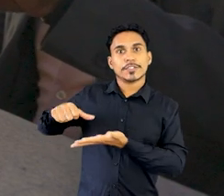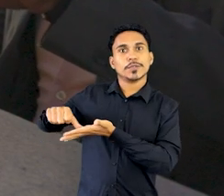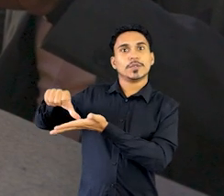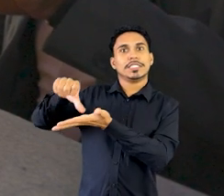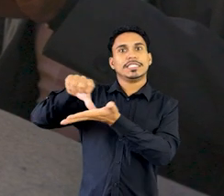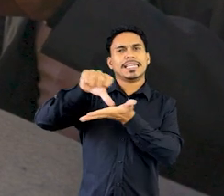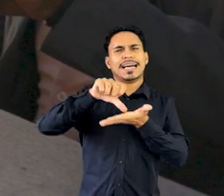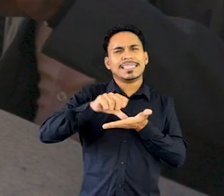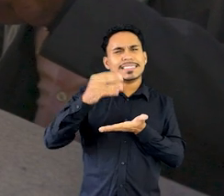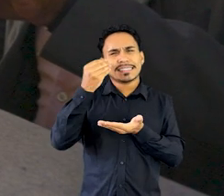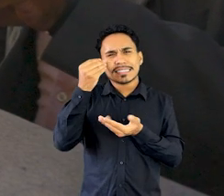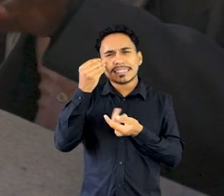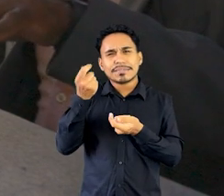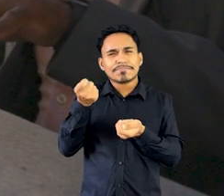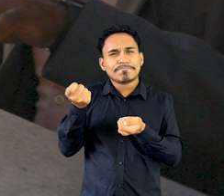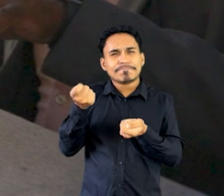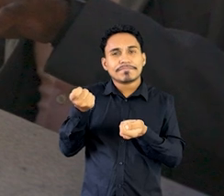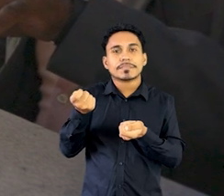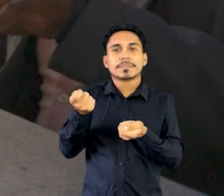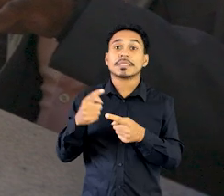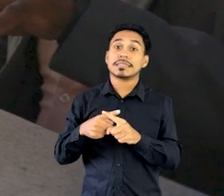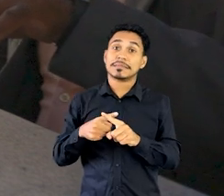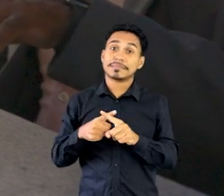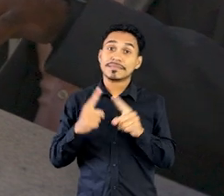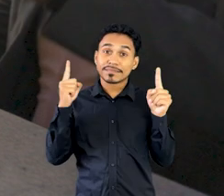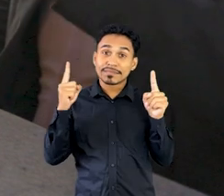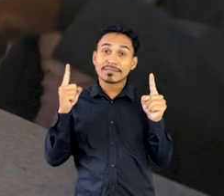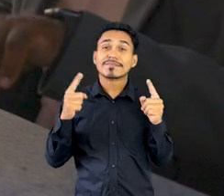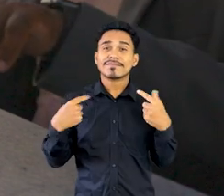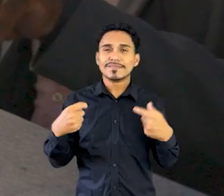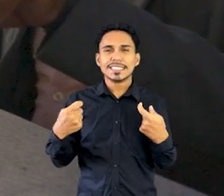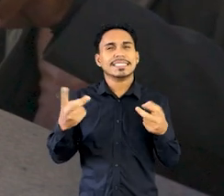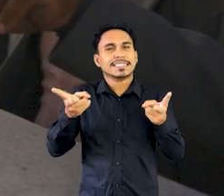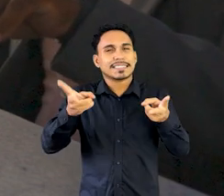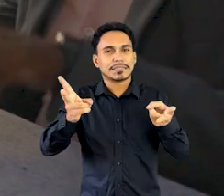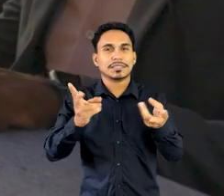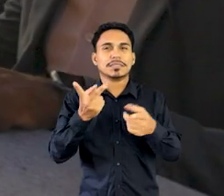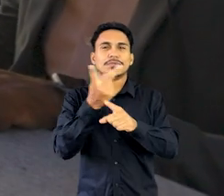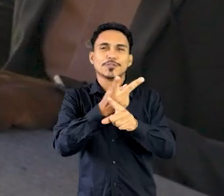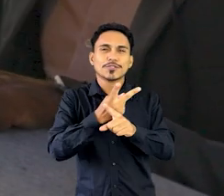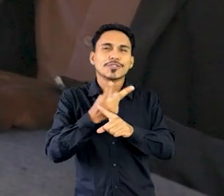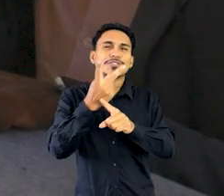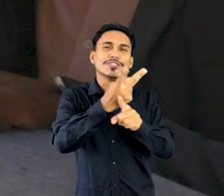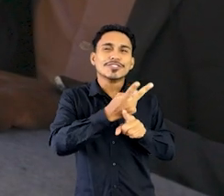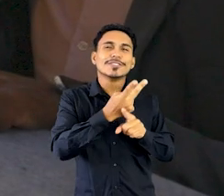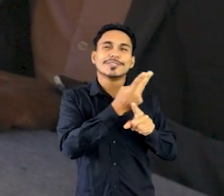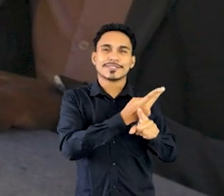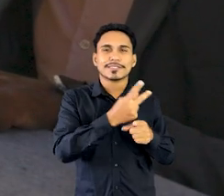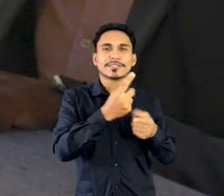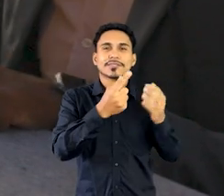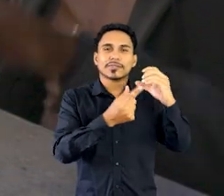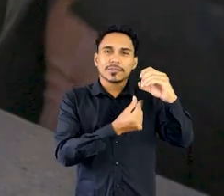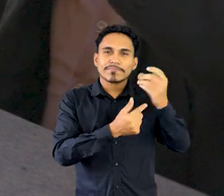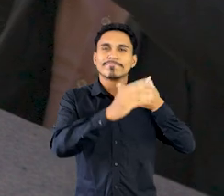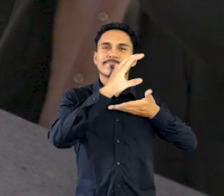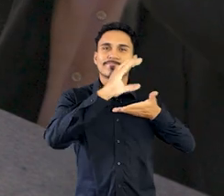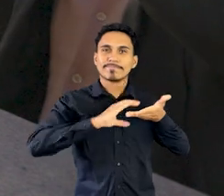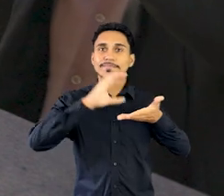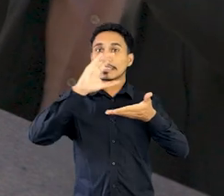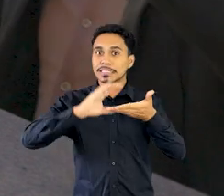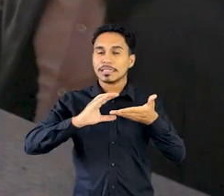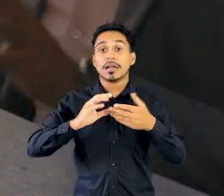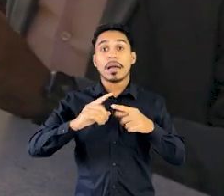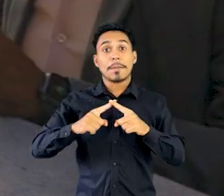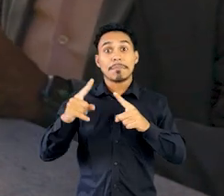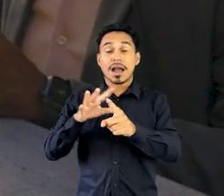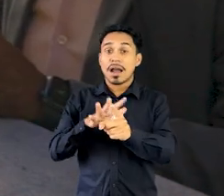Federação tentando abrir a sua torneira para sair o máximo de água possível mas as outros puxadinhos mas aquele pessoal que vai fura caixa d'água